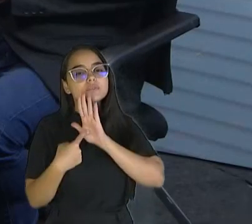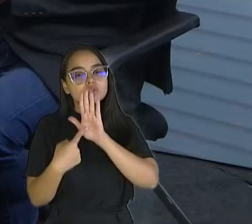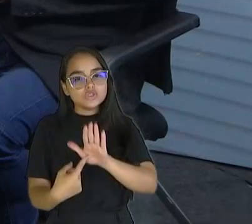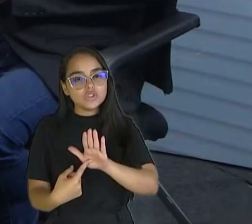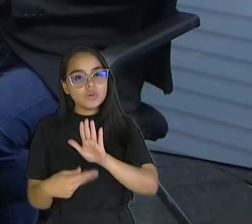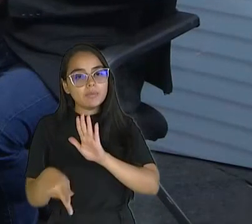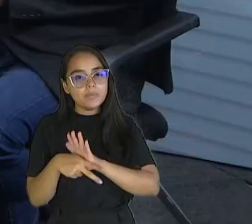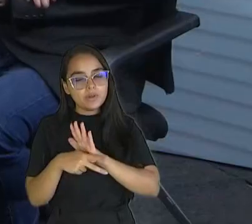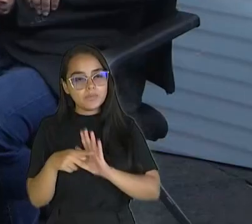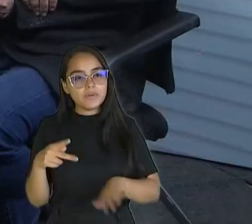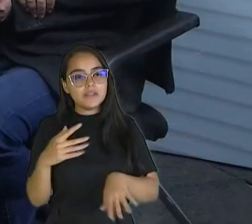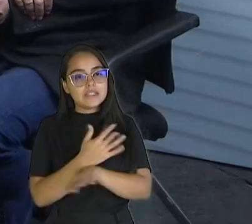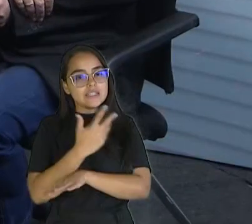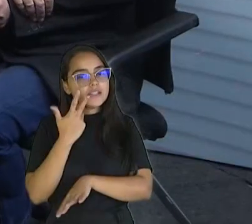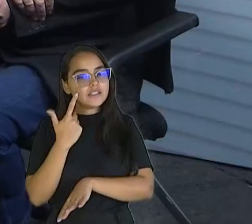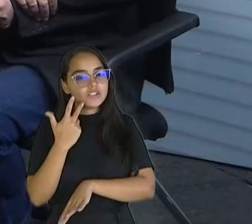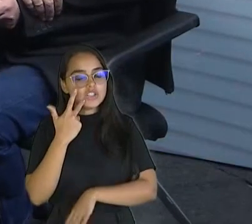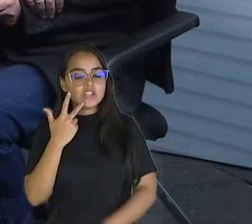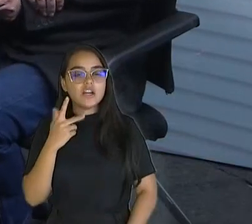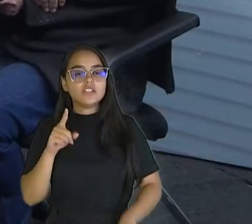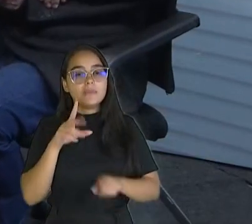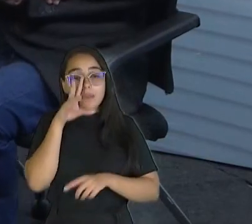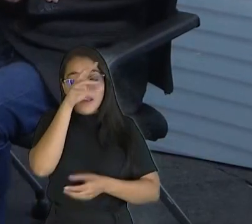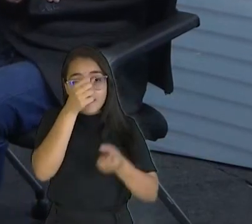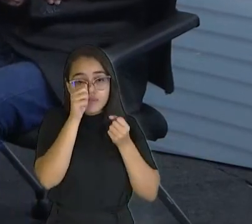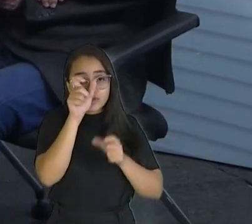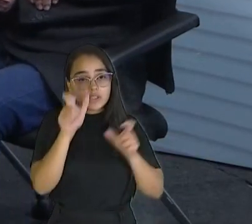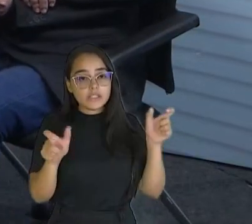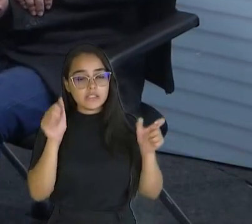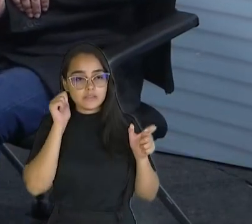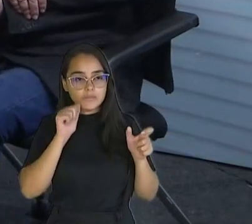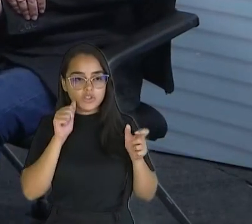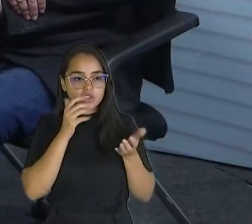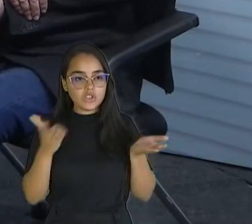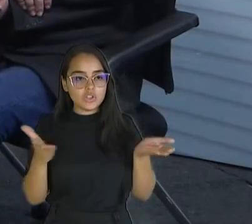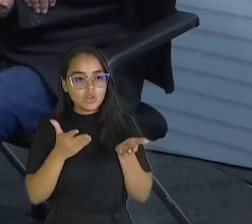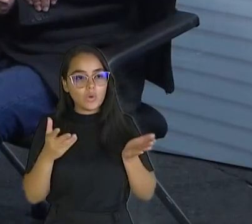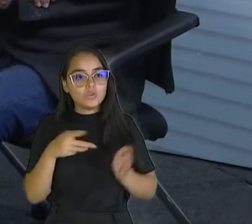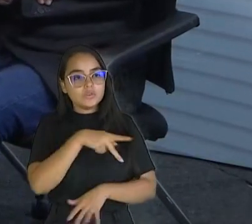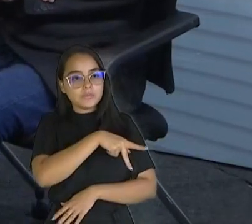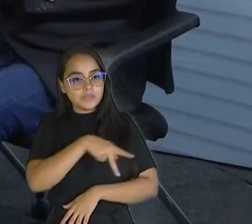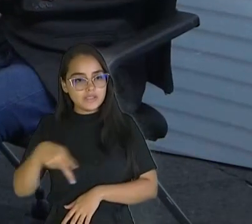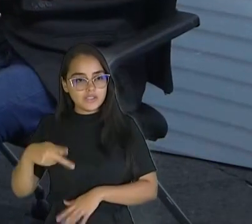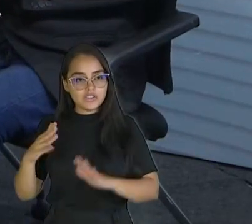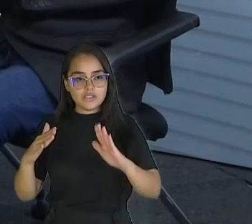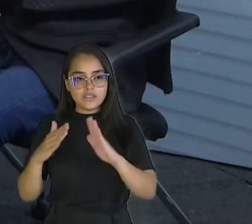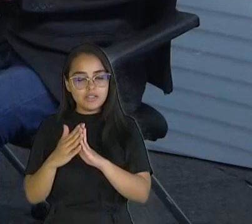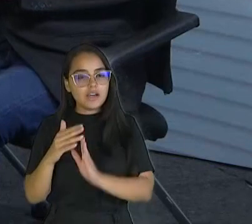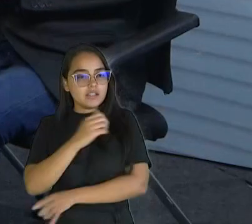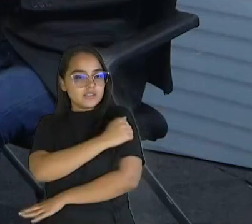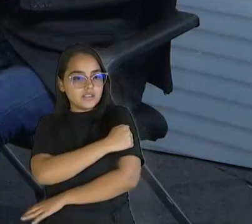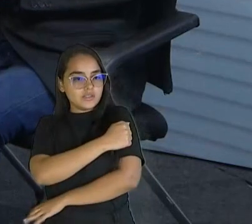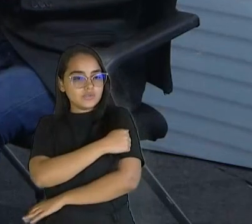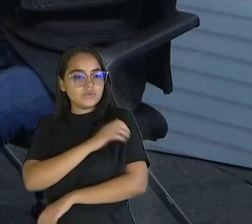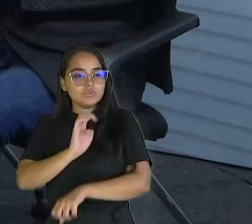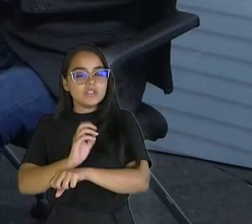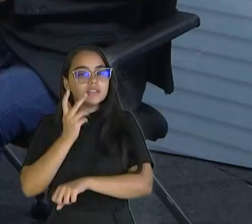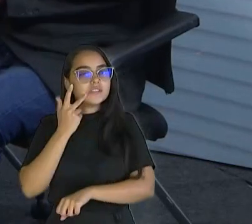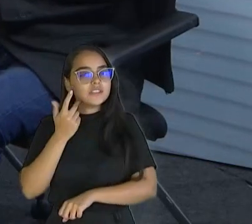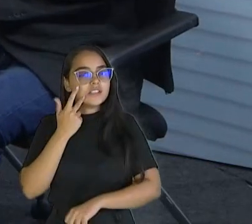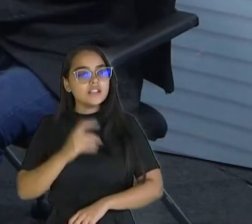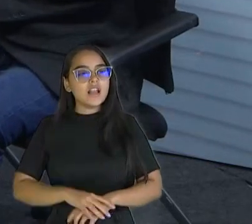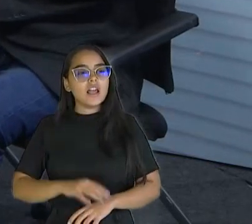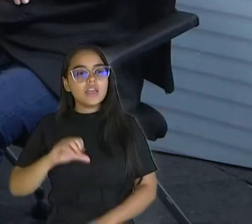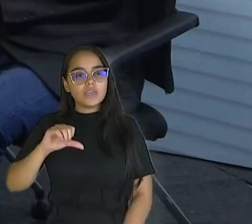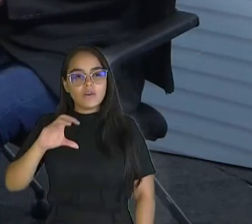a fortaleza dessas meninas maravilhosas que comandam hoje a Casa do Estudante do Estado do Ceará. Mais